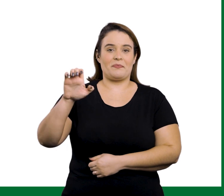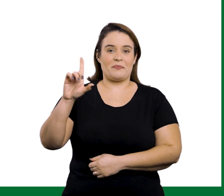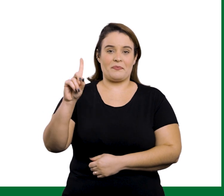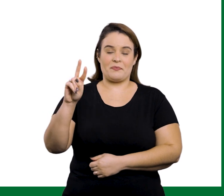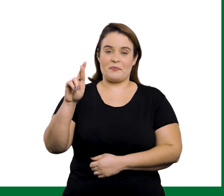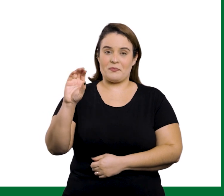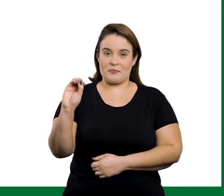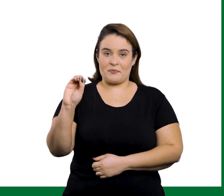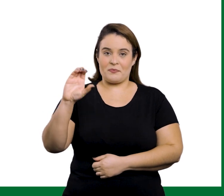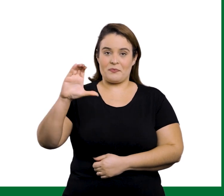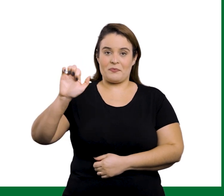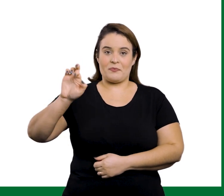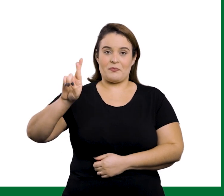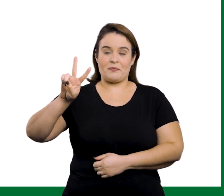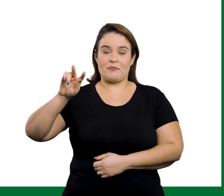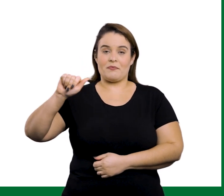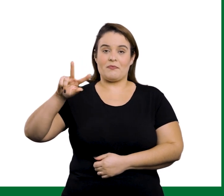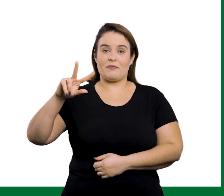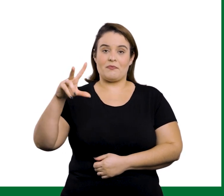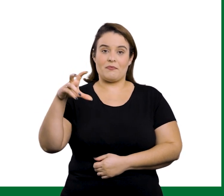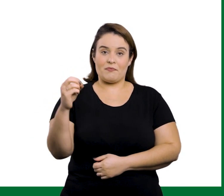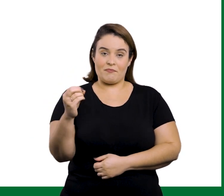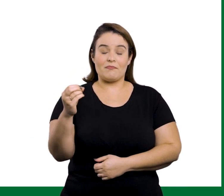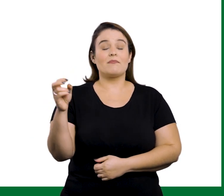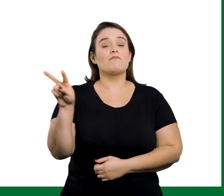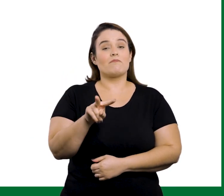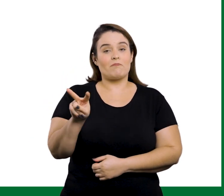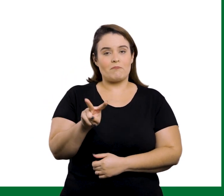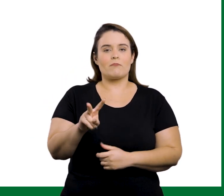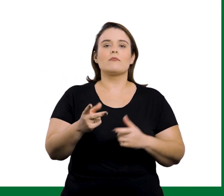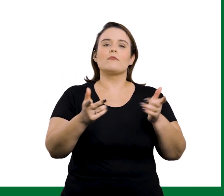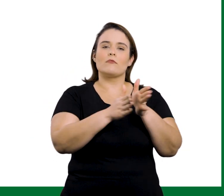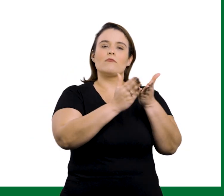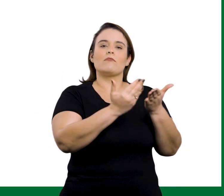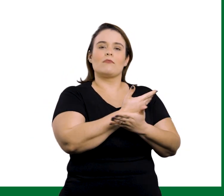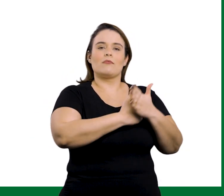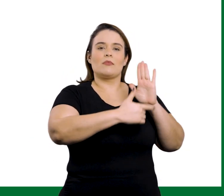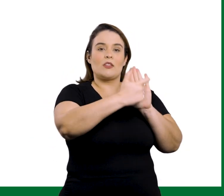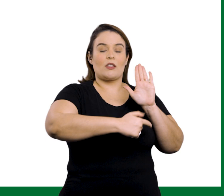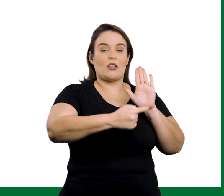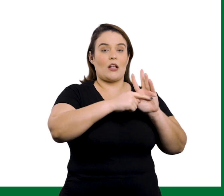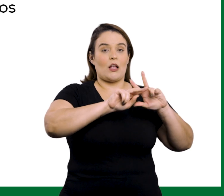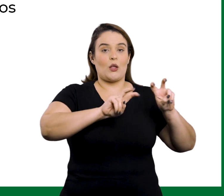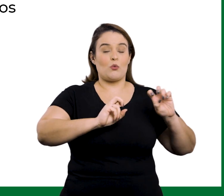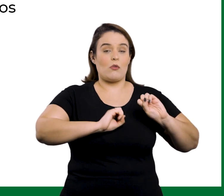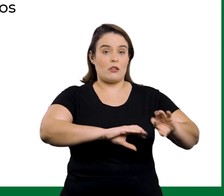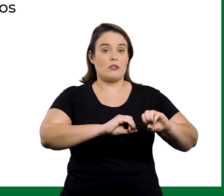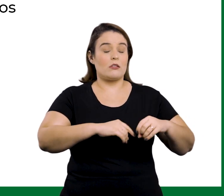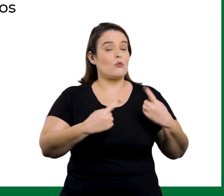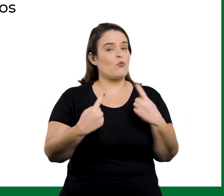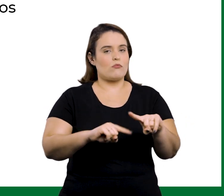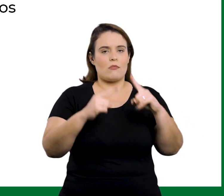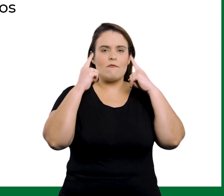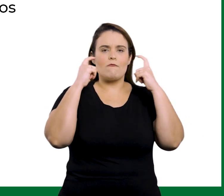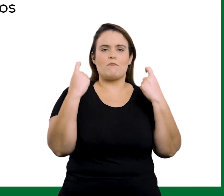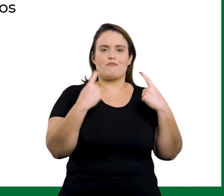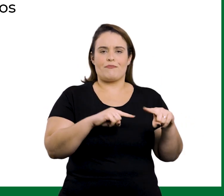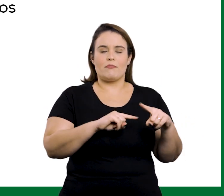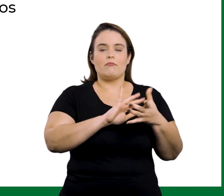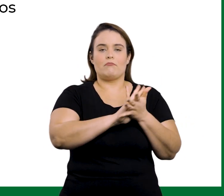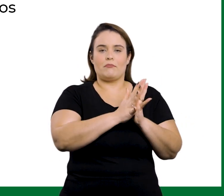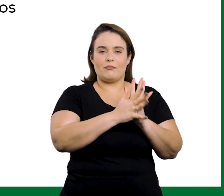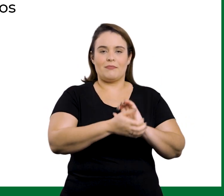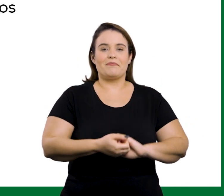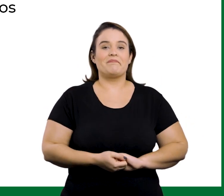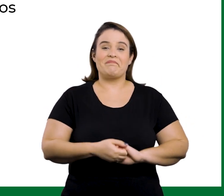de Carvalho Pontual. Ambos fazem parte do livro Educação contra a Barbárie. Vale a leitura do texto na